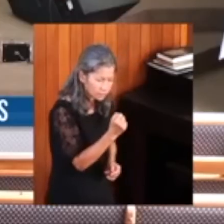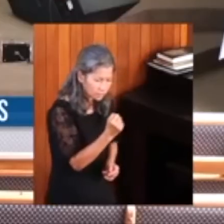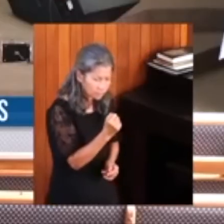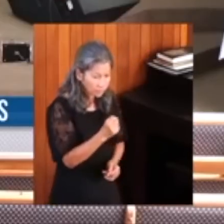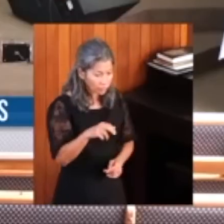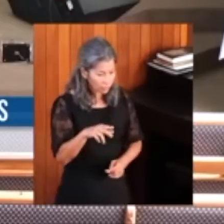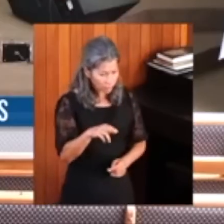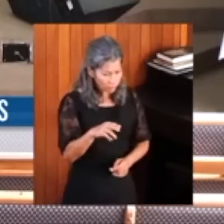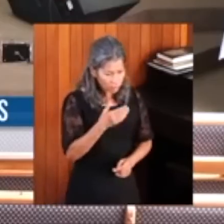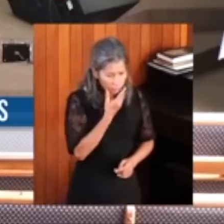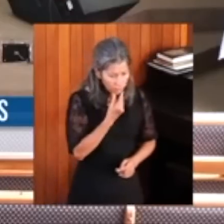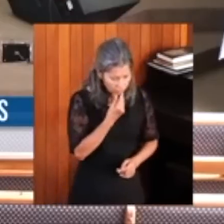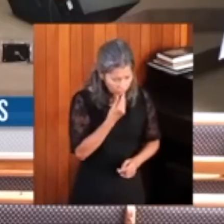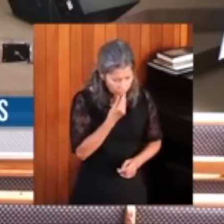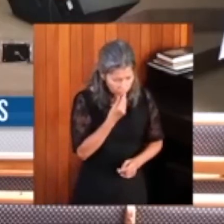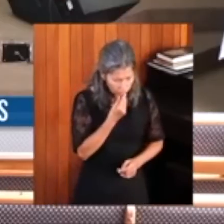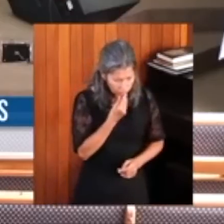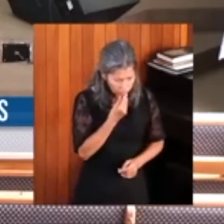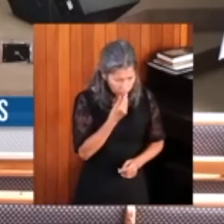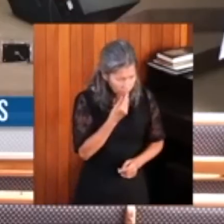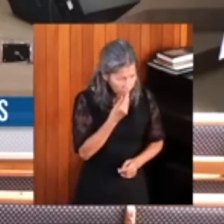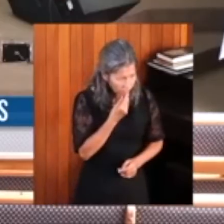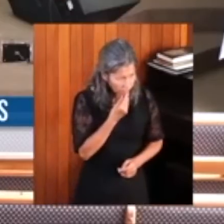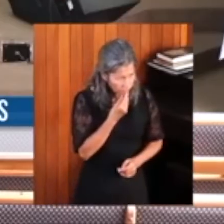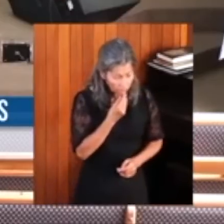Aqui ainda é aula.